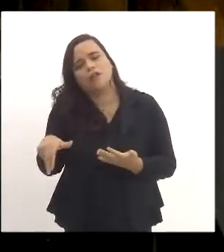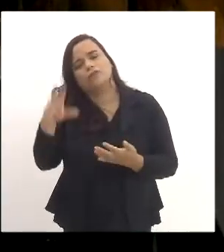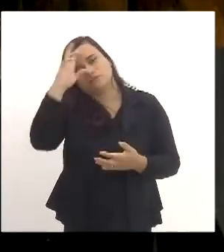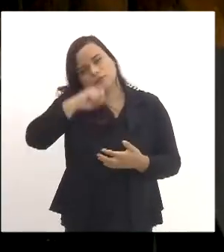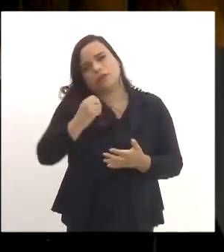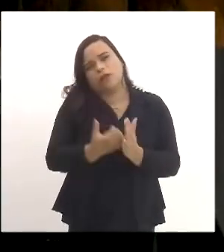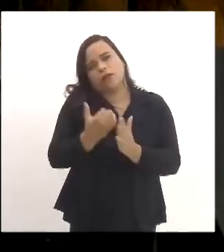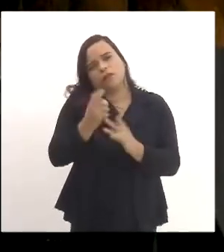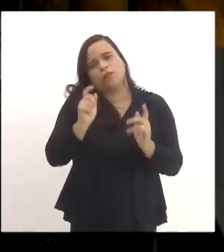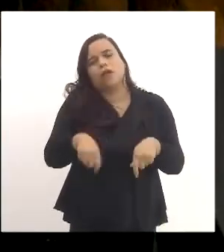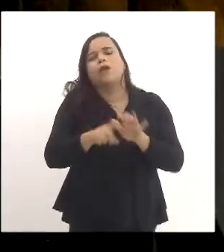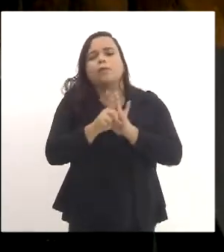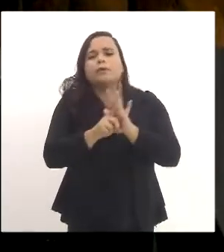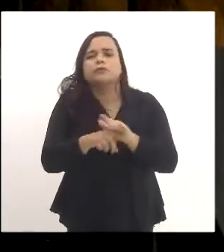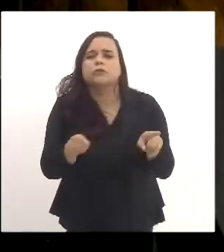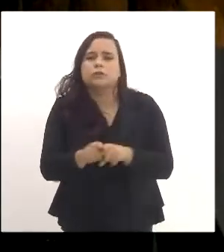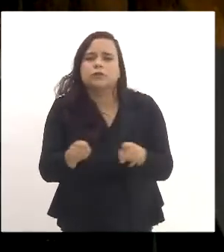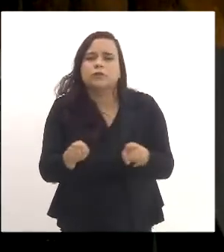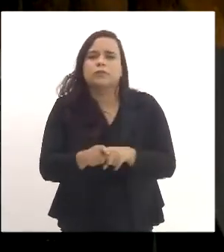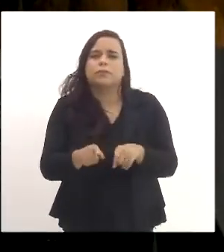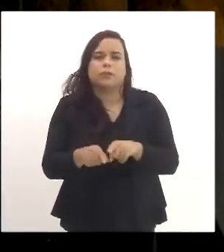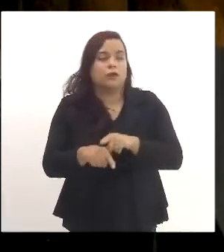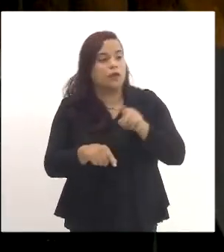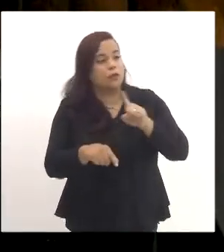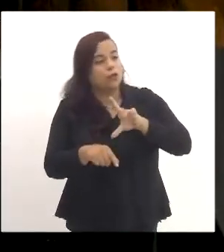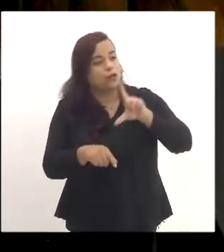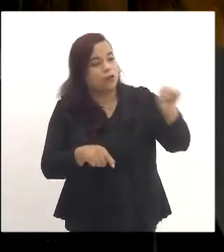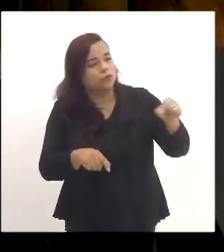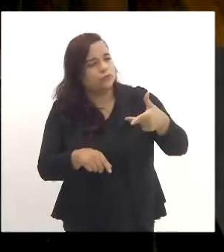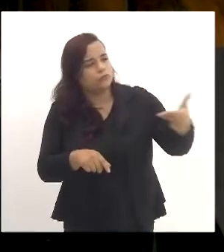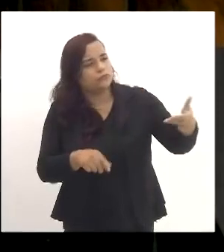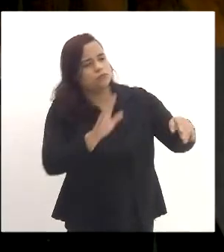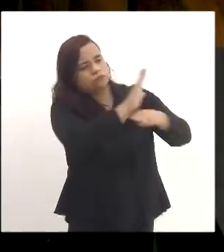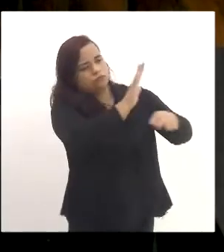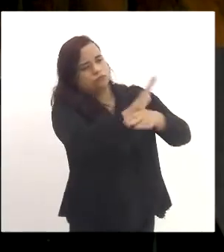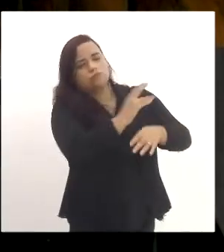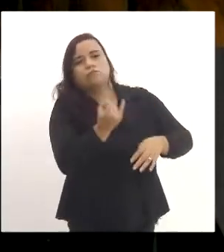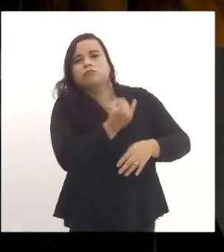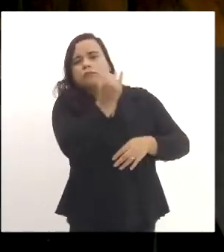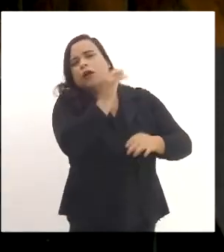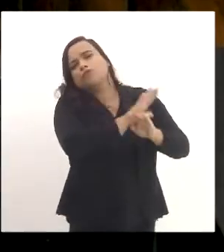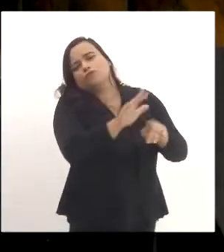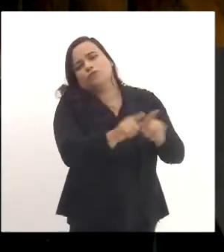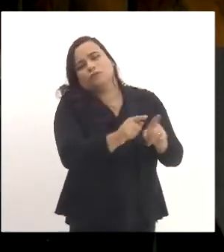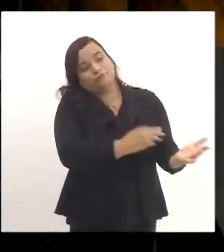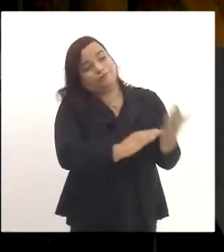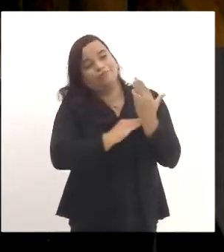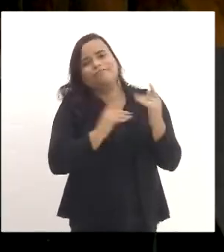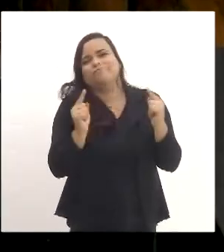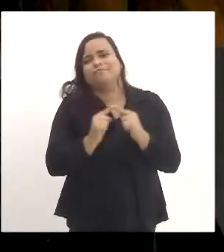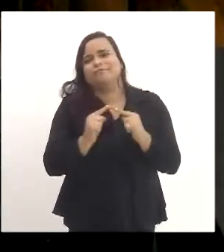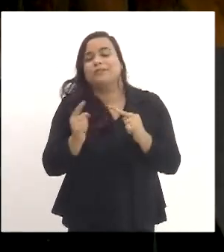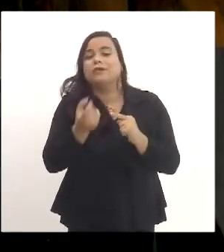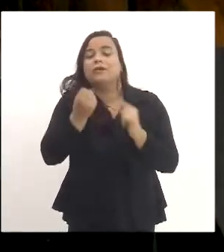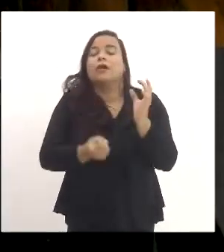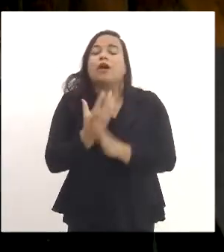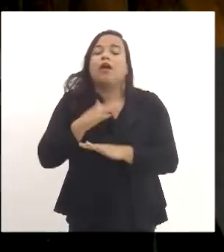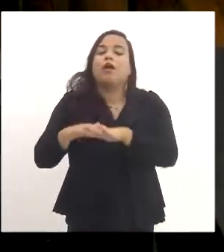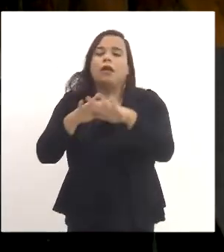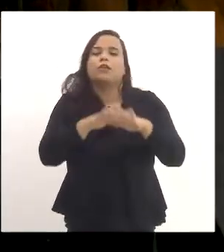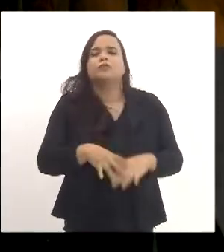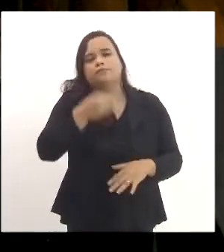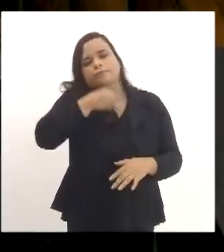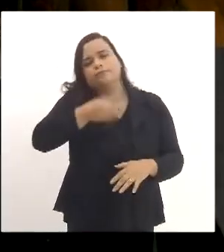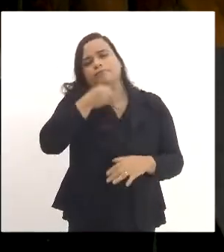e pesquisar, por mais isolados ou desfavorecidos que sejam. Aprendi a importância de criar redes de oportunidade